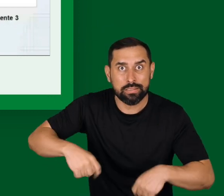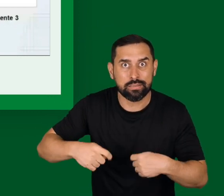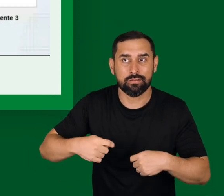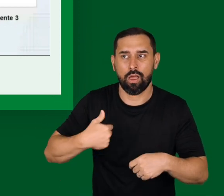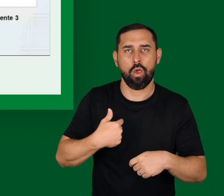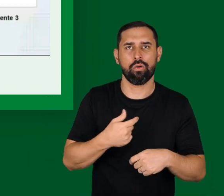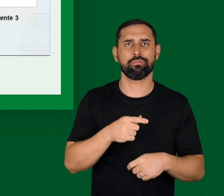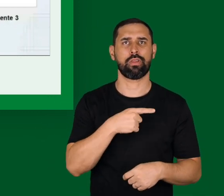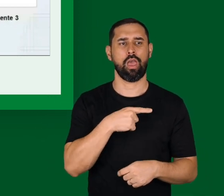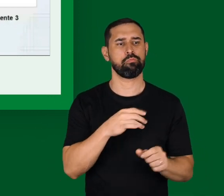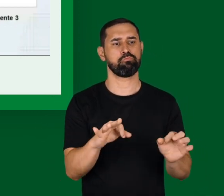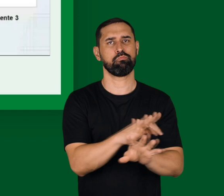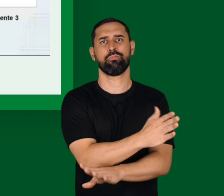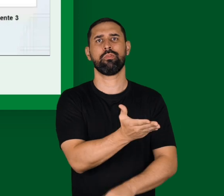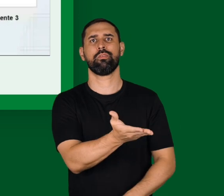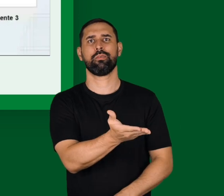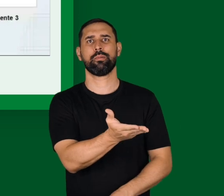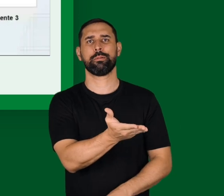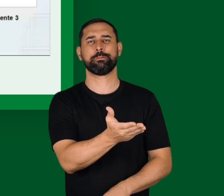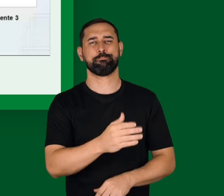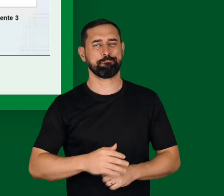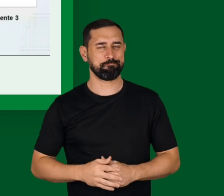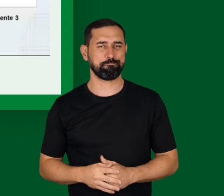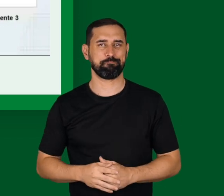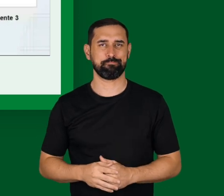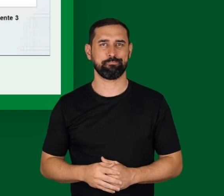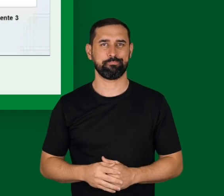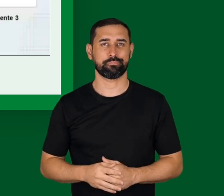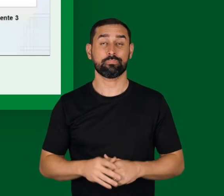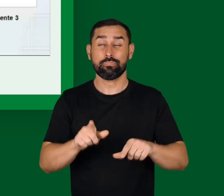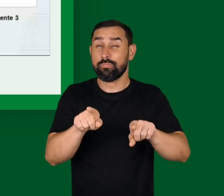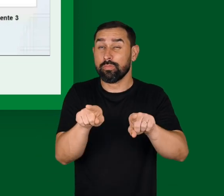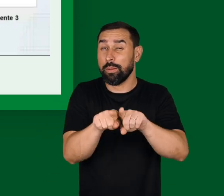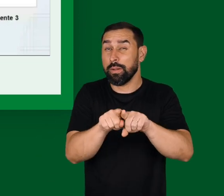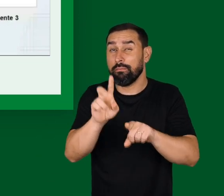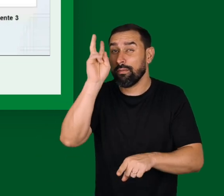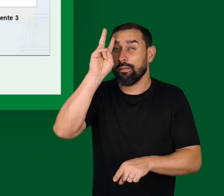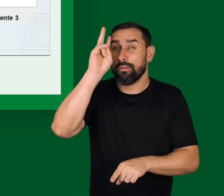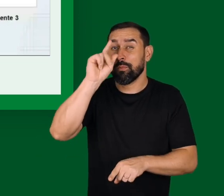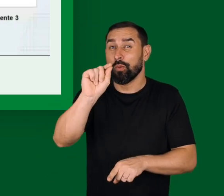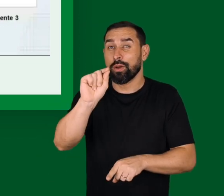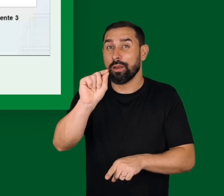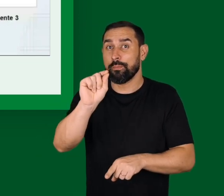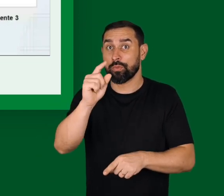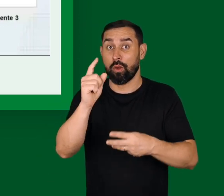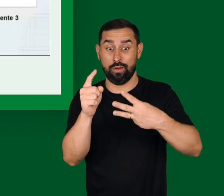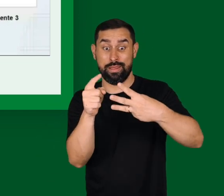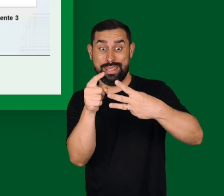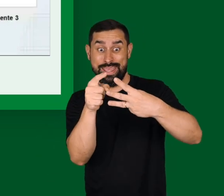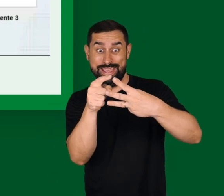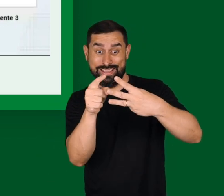no momento de induzir uma paralisação, tá? Então, a gente pode usar, lembrar que